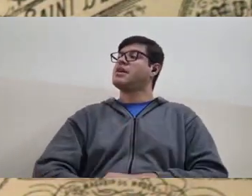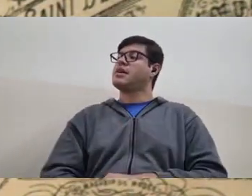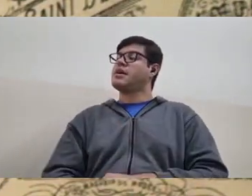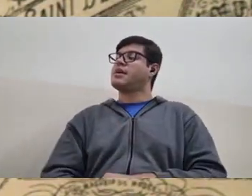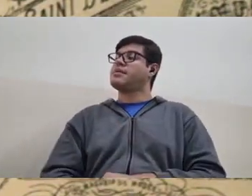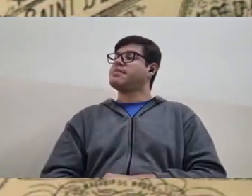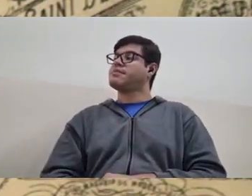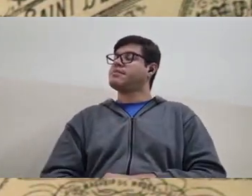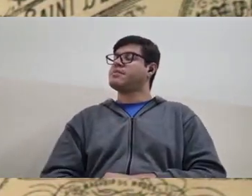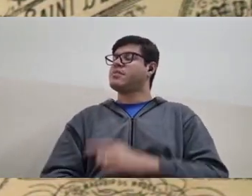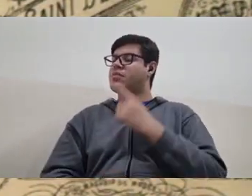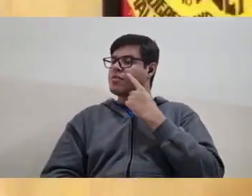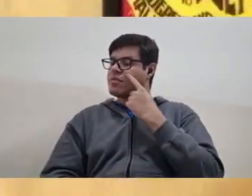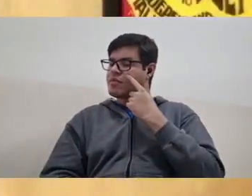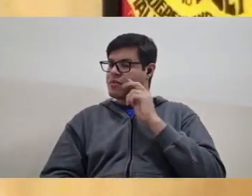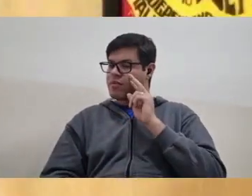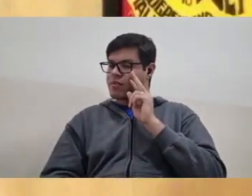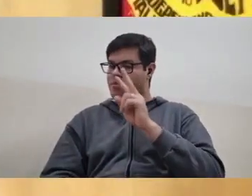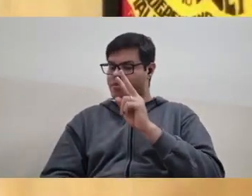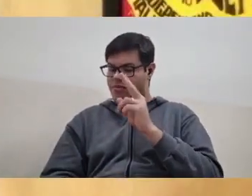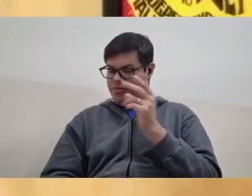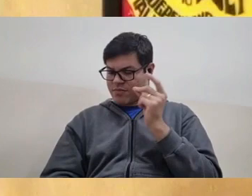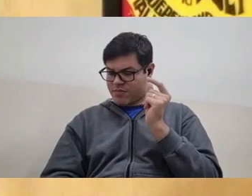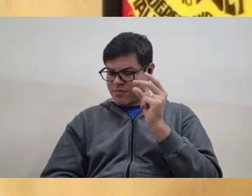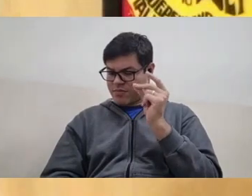até falar onde que eu vi o oiti, rapaz.